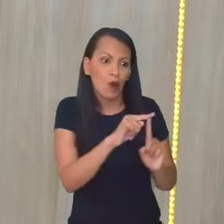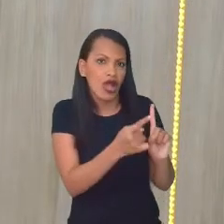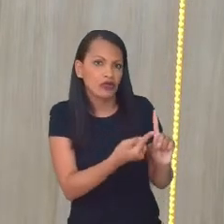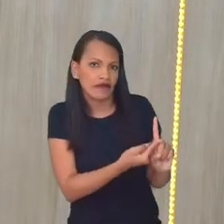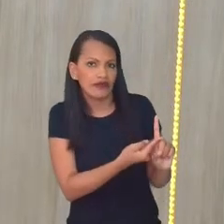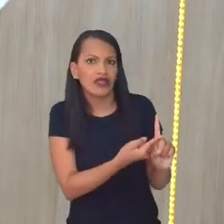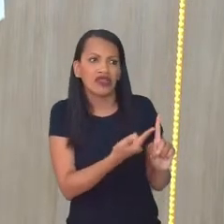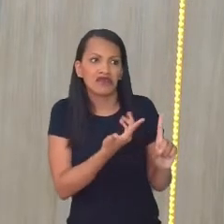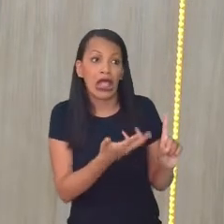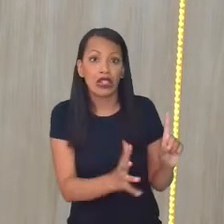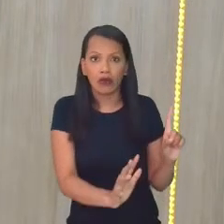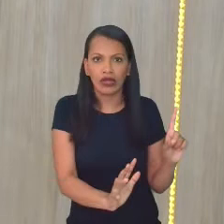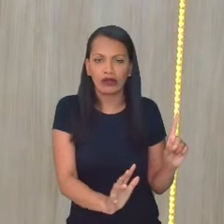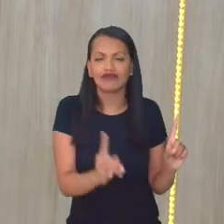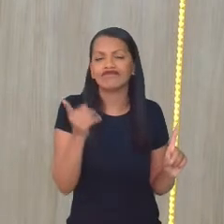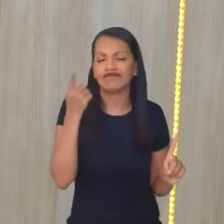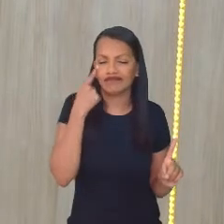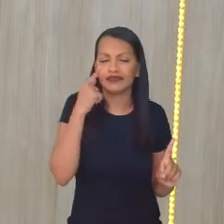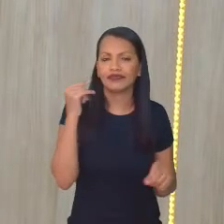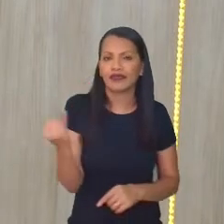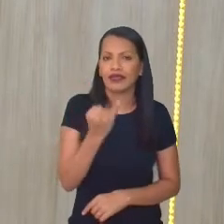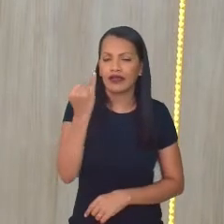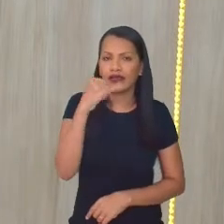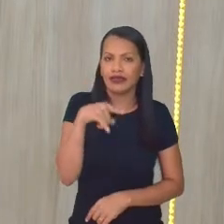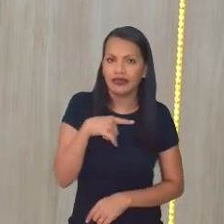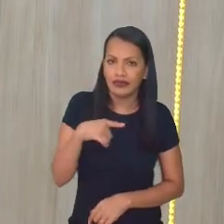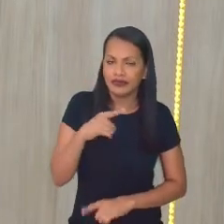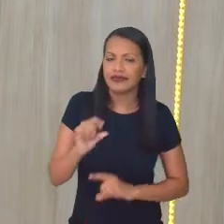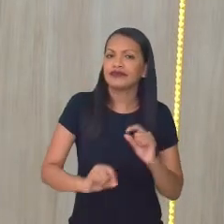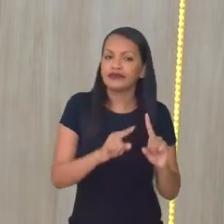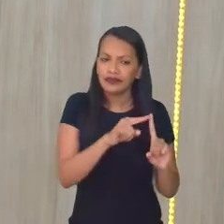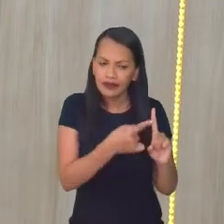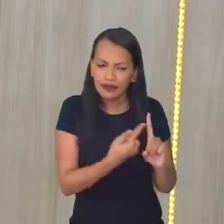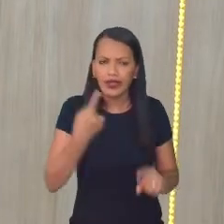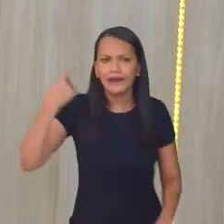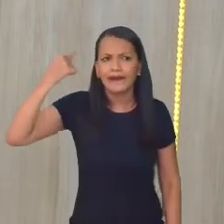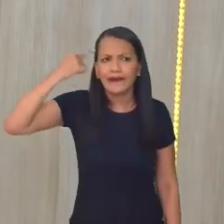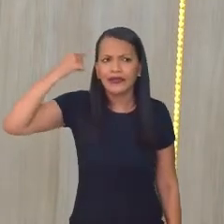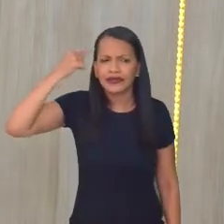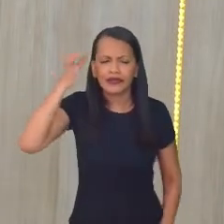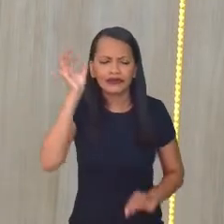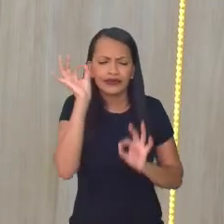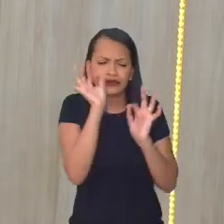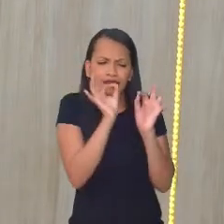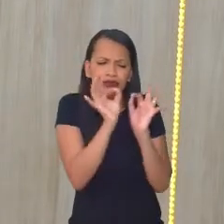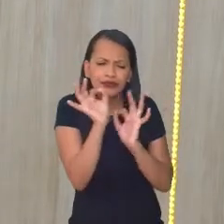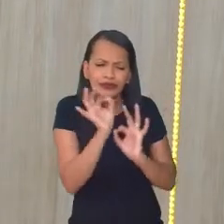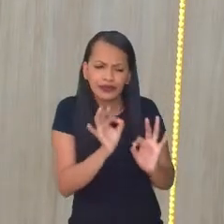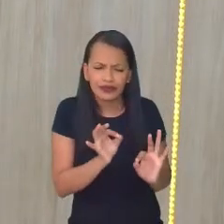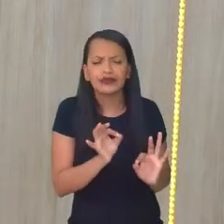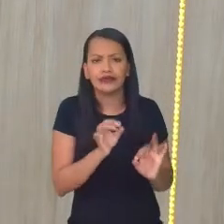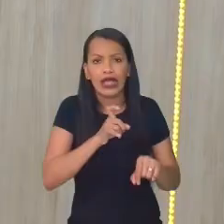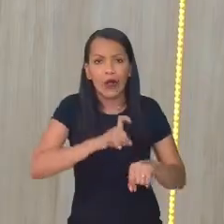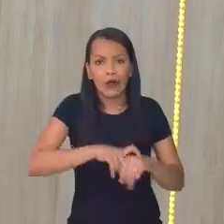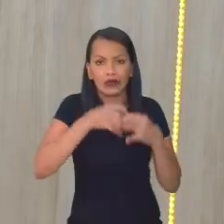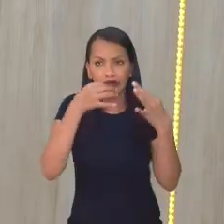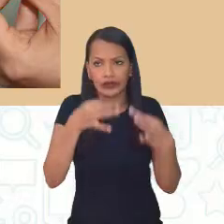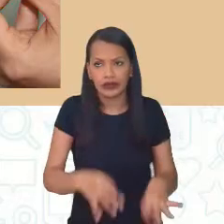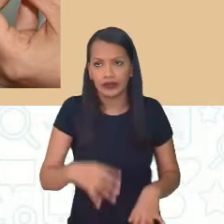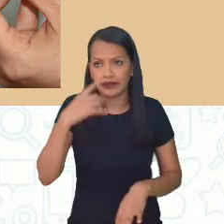indesejada, que vimos como é importante a gente ter realmente uma gravidez planejada. Então, esse primeiro aqui que eu trago para vocês